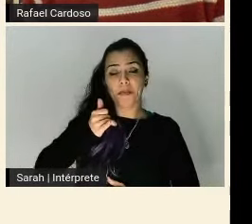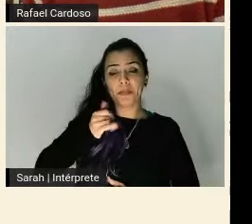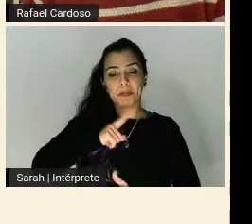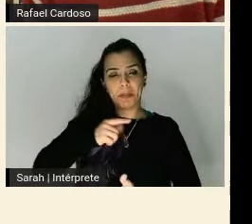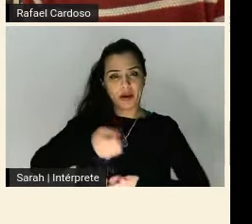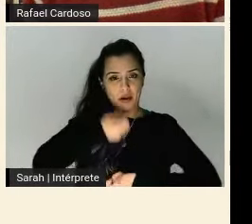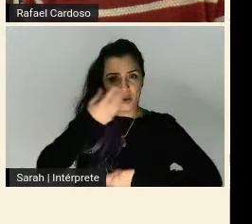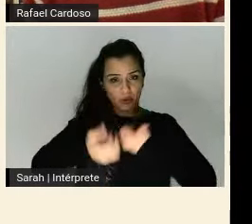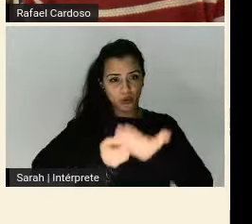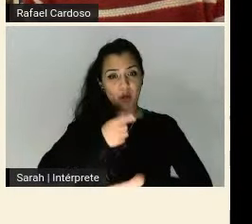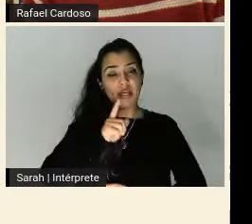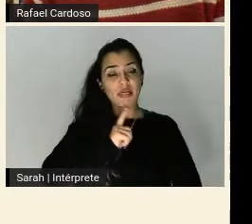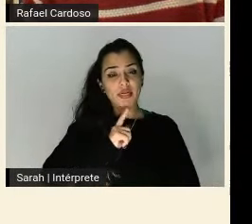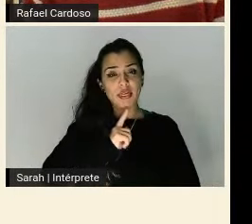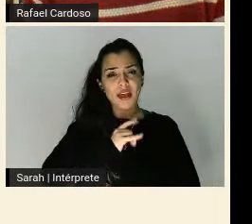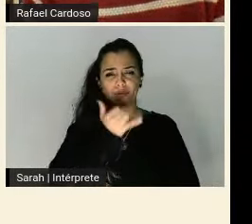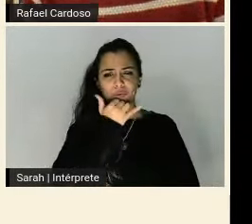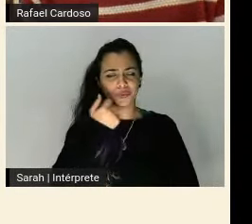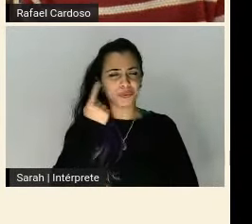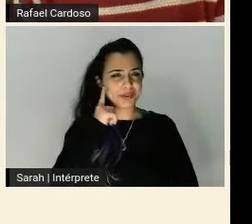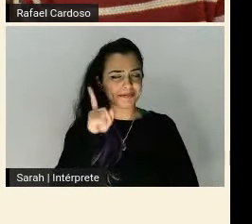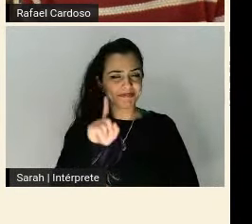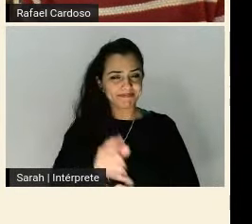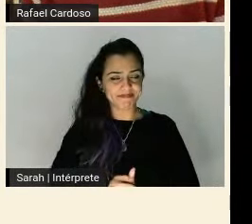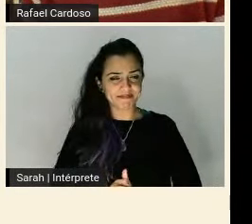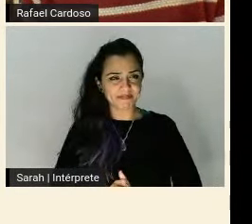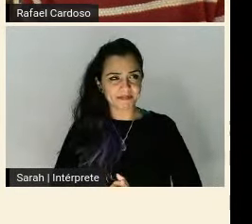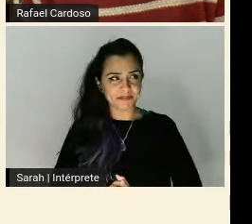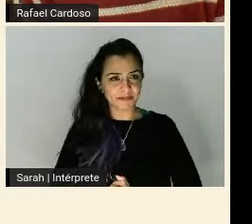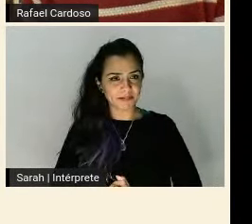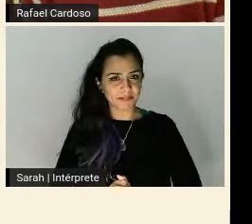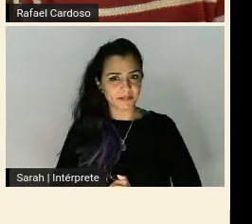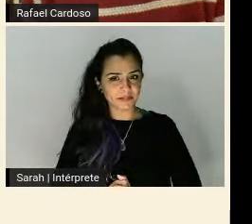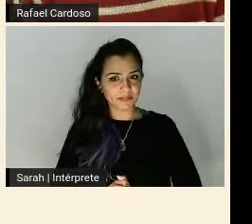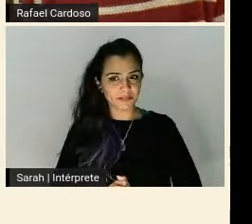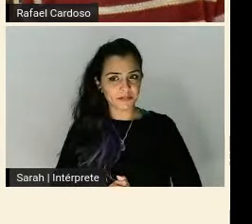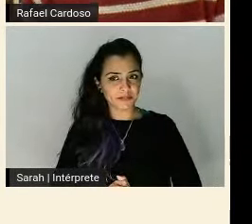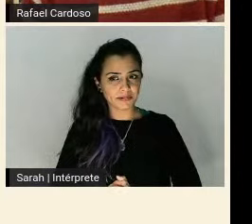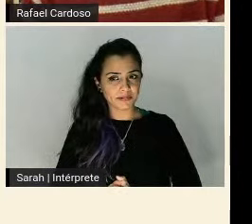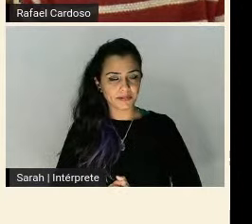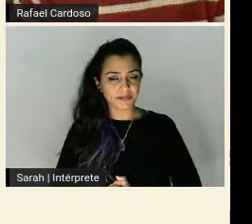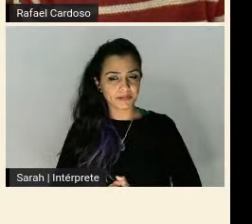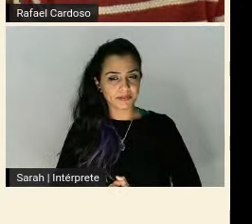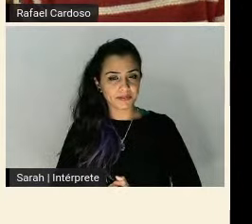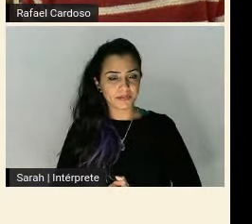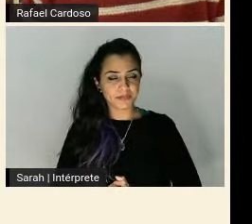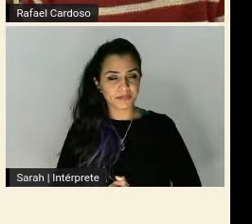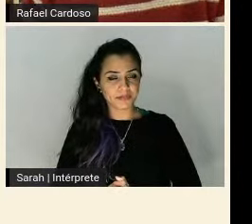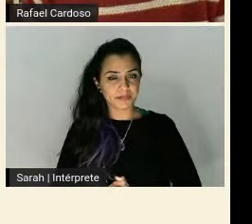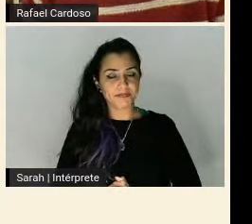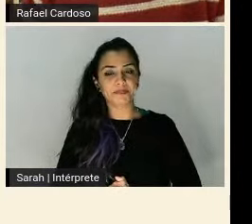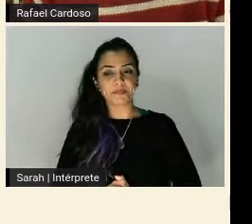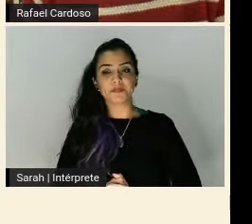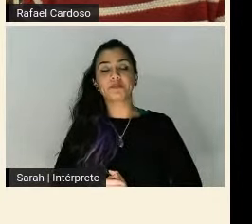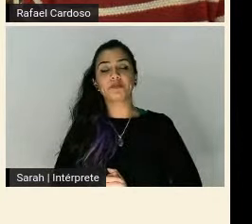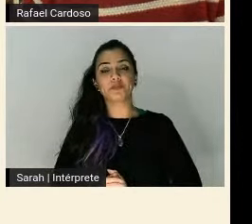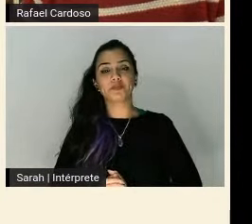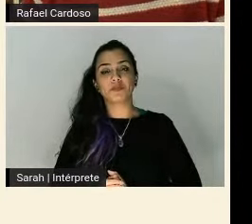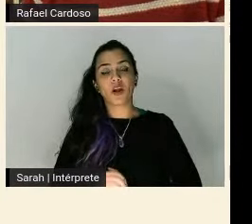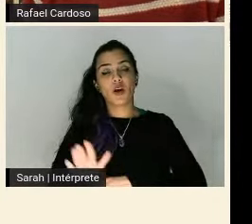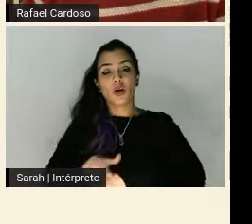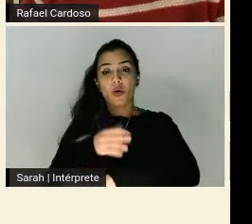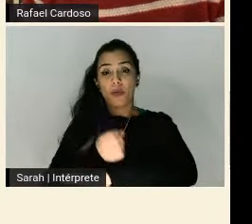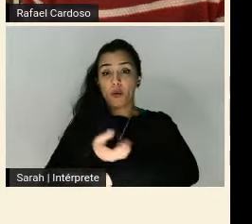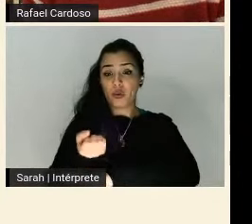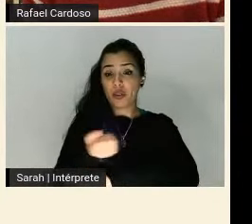limitou a São Paulo e Rio de Janeiro. Abro aspas para Aguiar. O modernismo não é